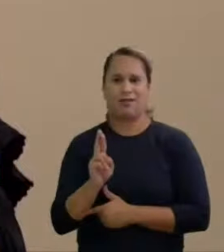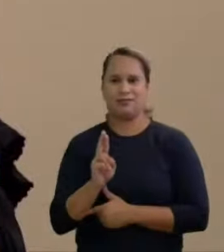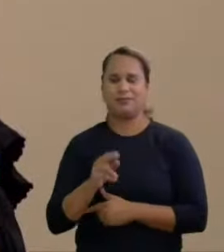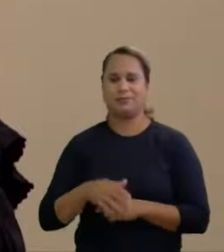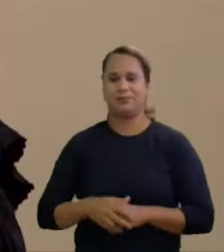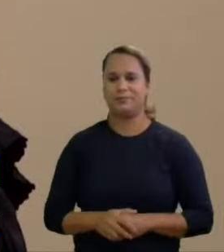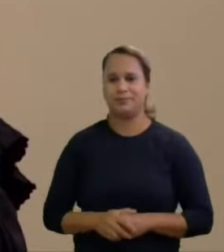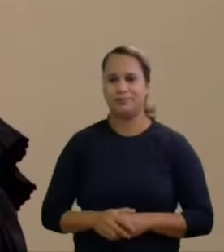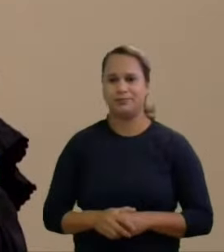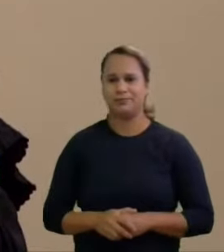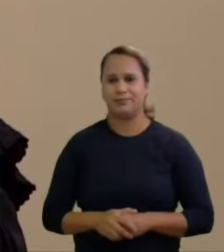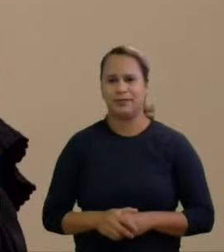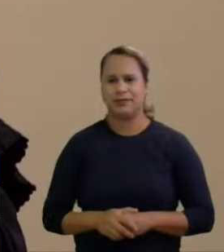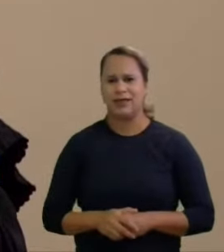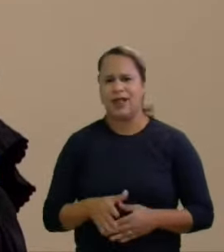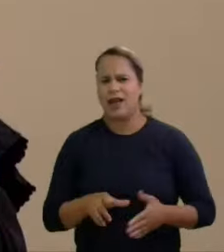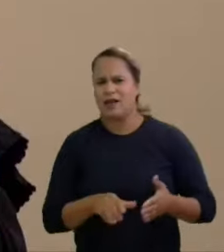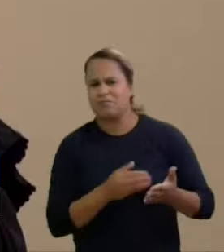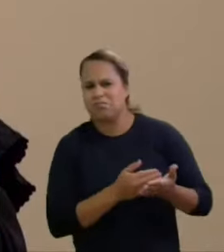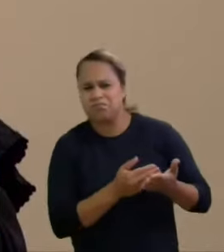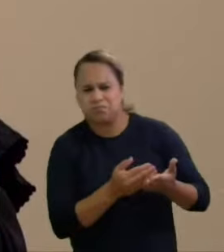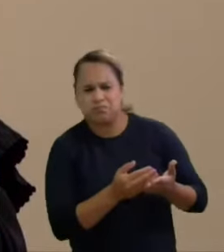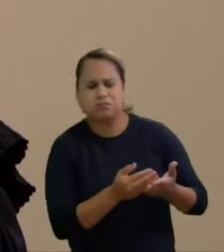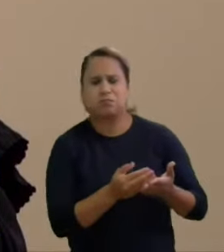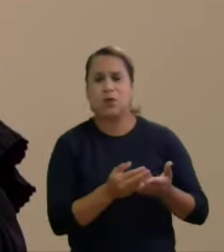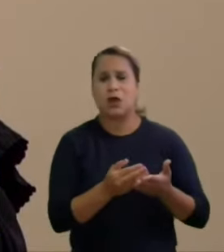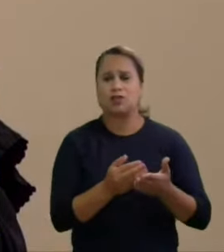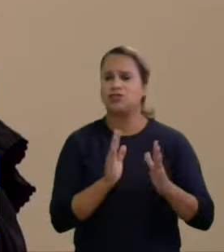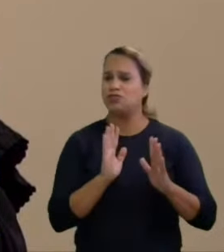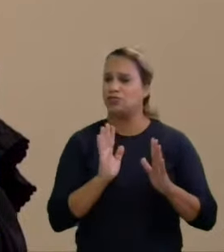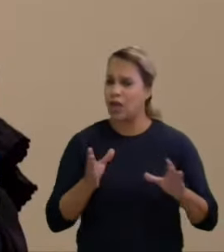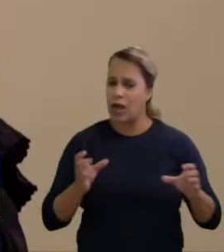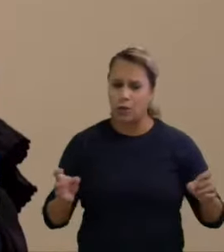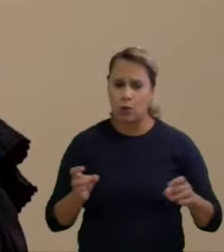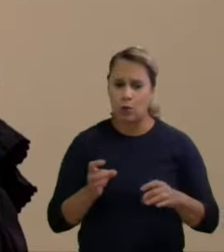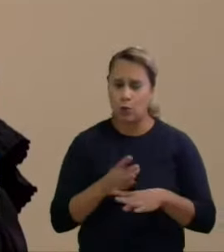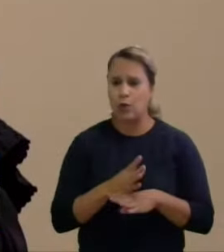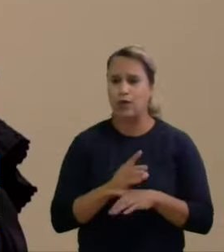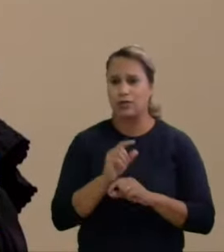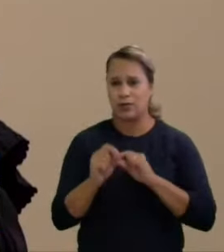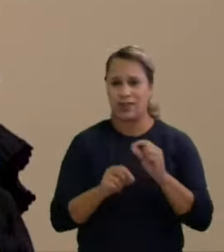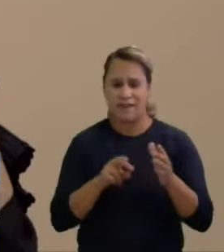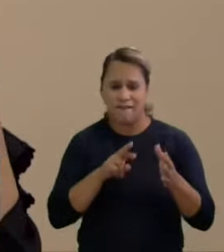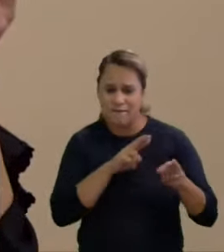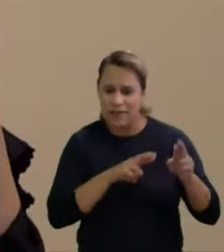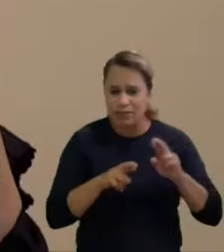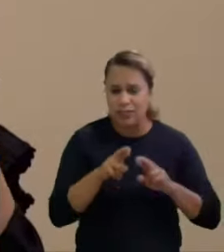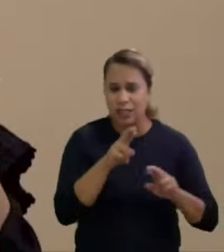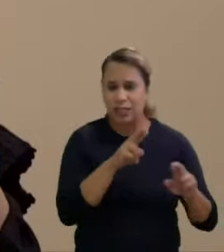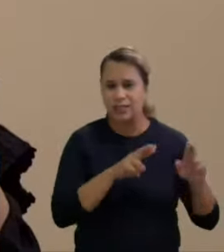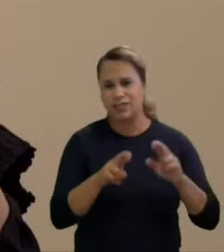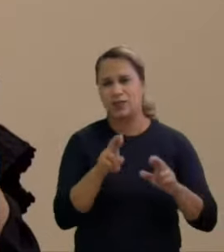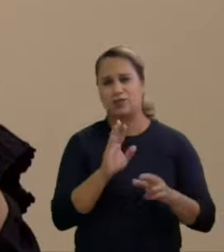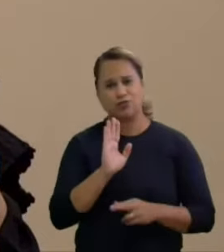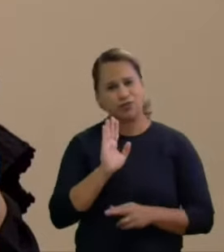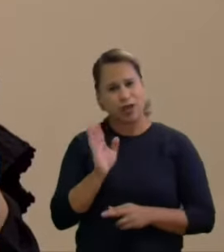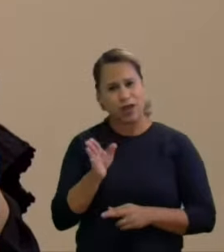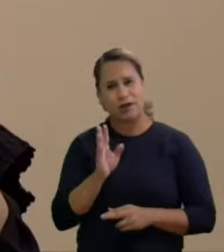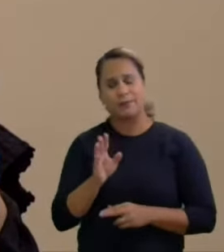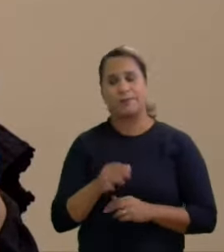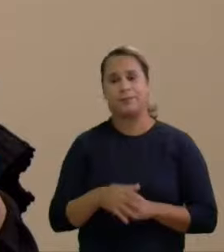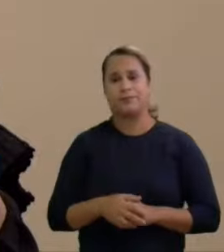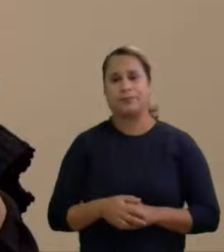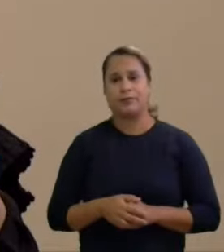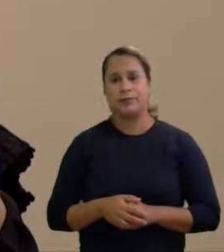investigação já estava concluída Praticamente em sua em sua instrução e e eles estão sendo apontados esses